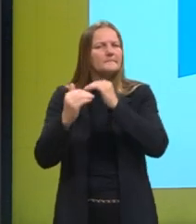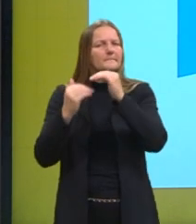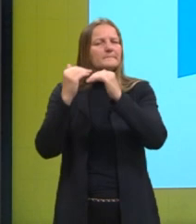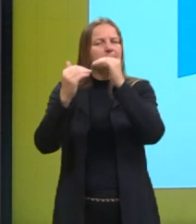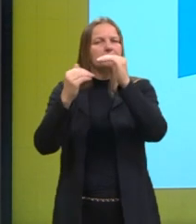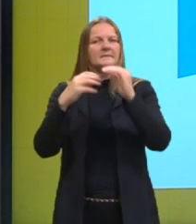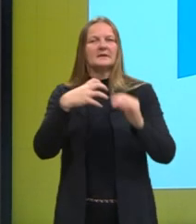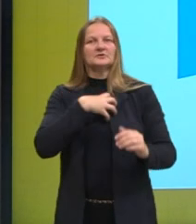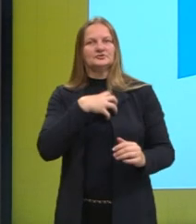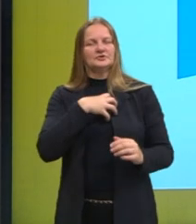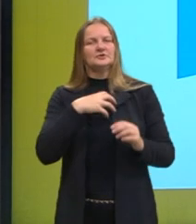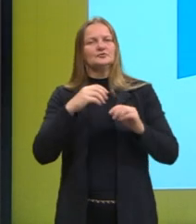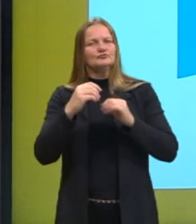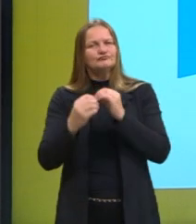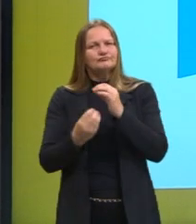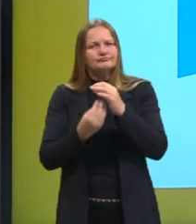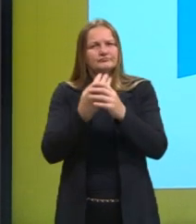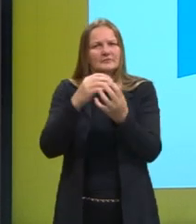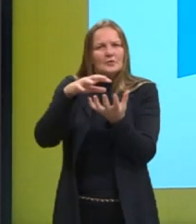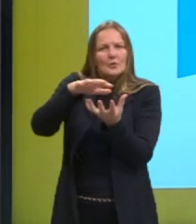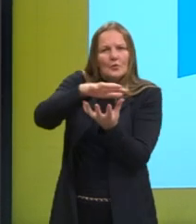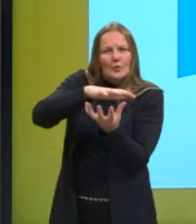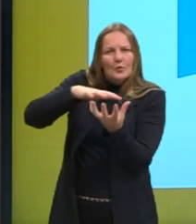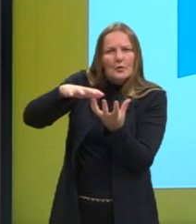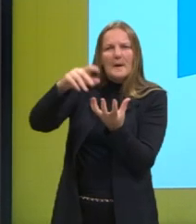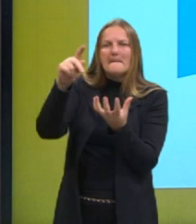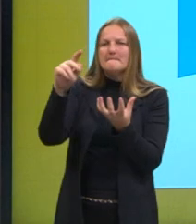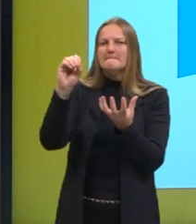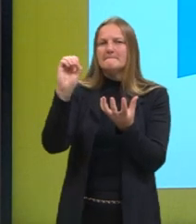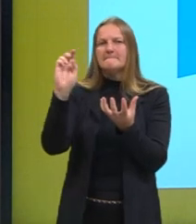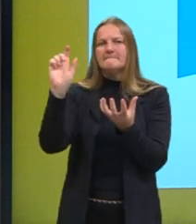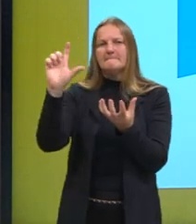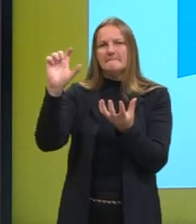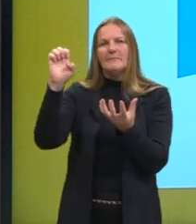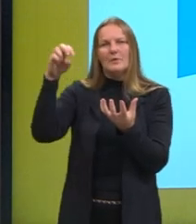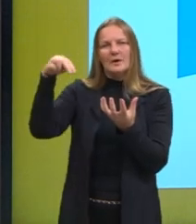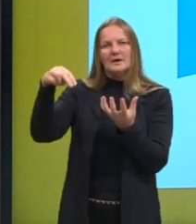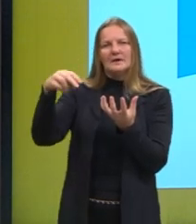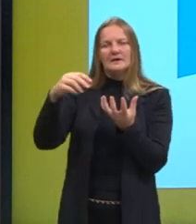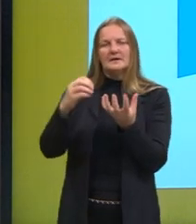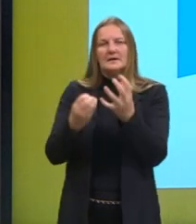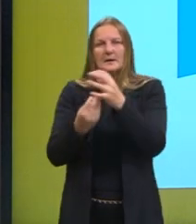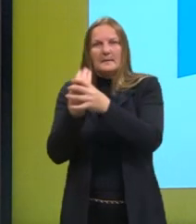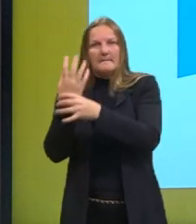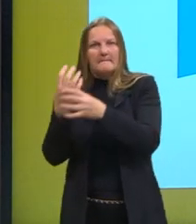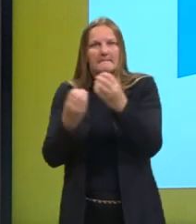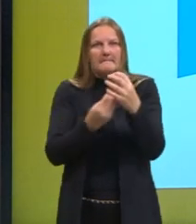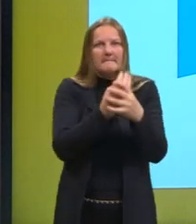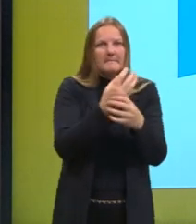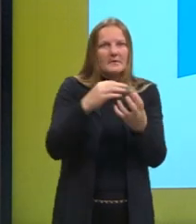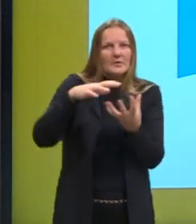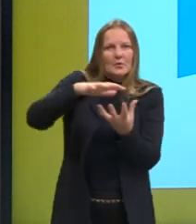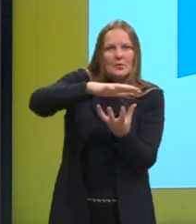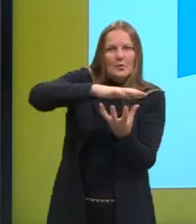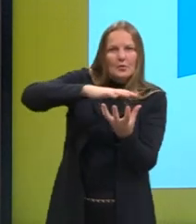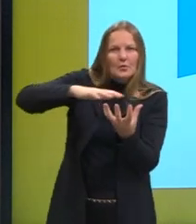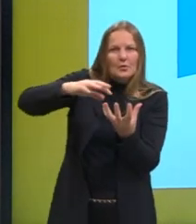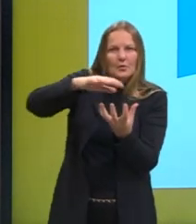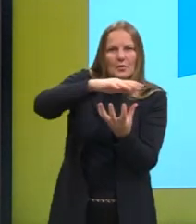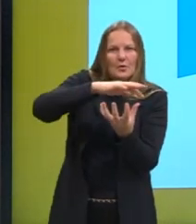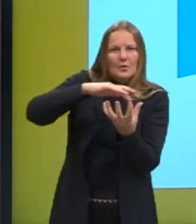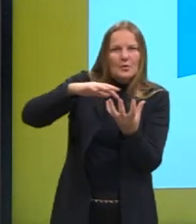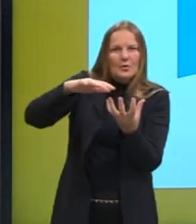modos mais eficientes de transferência de Polly entre plantas polinizadores e polinizadores